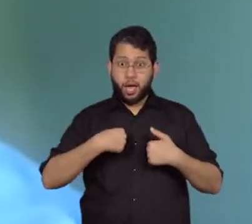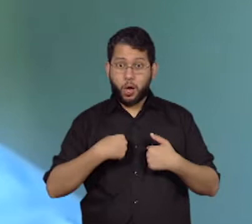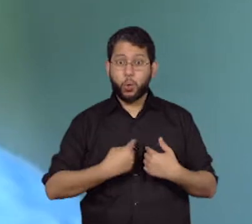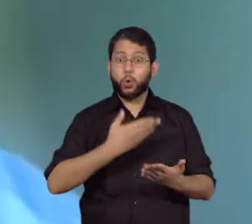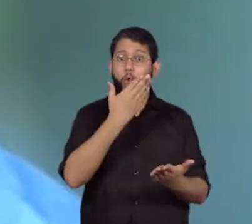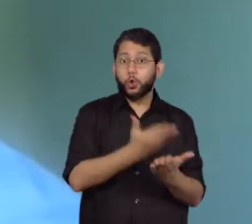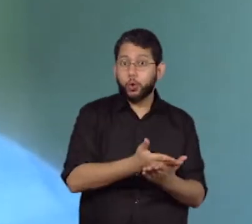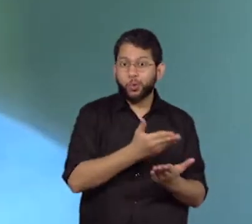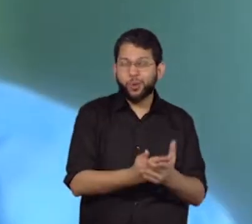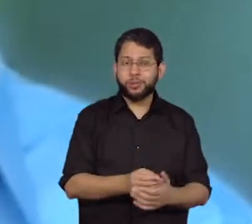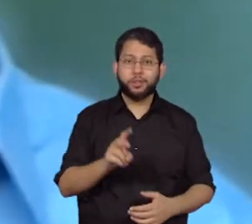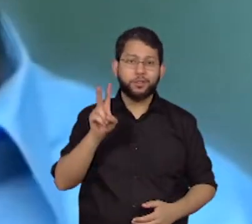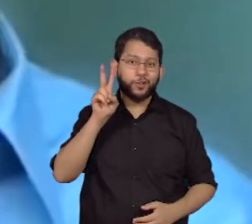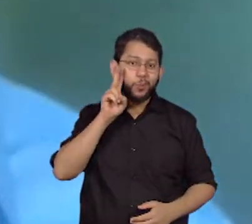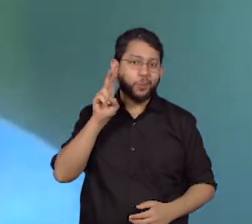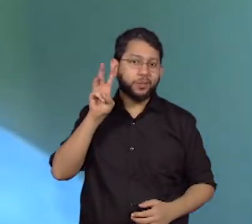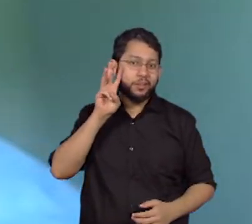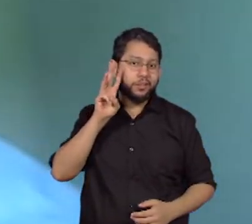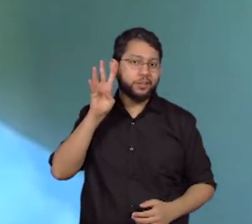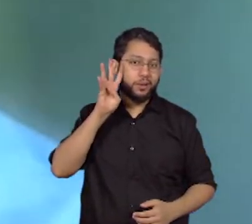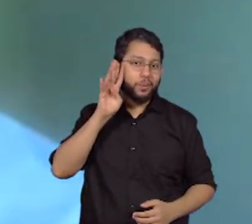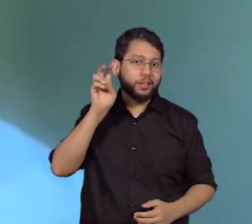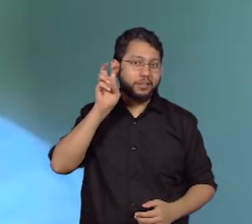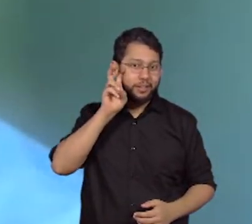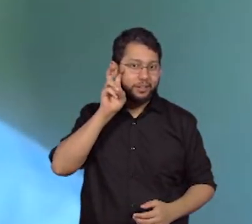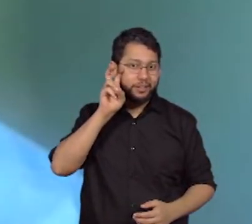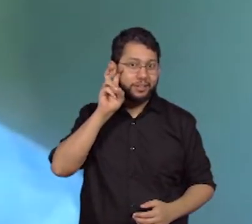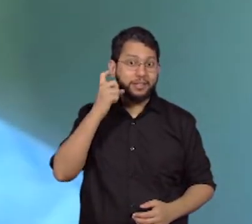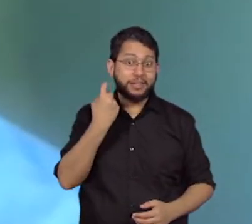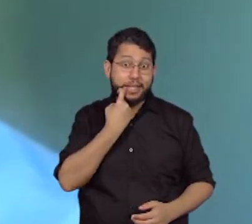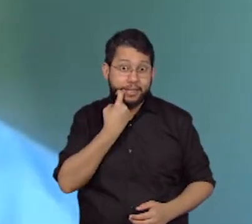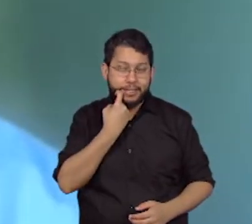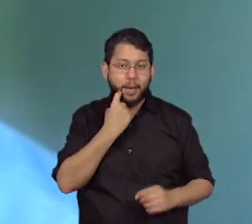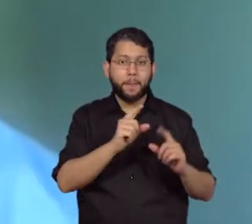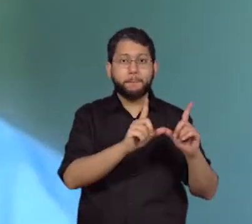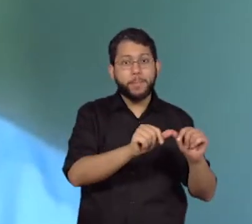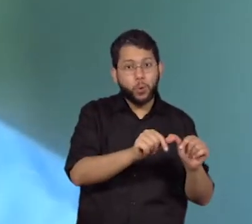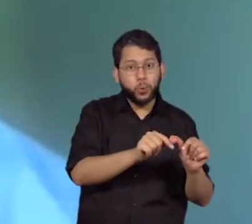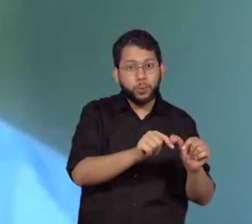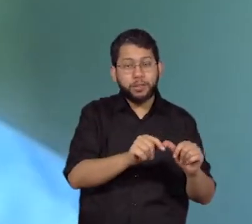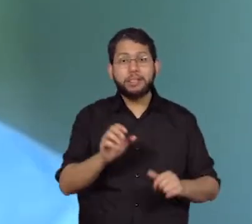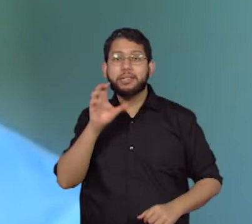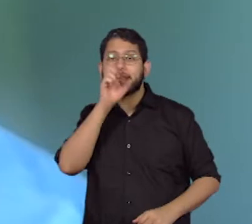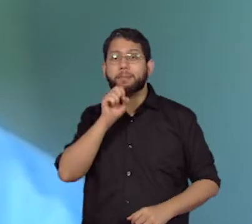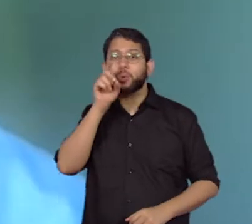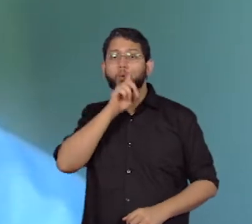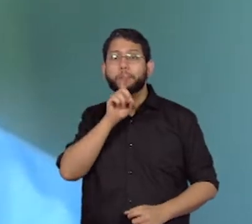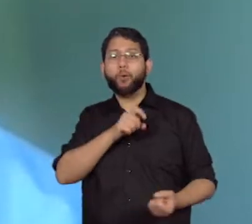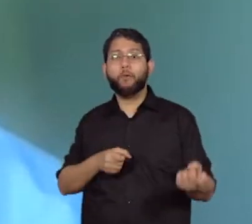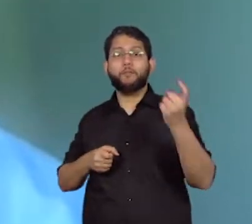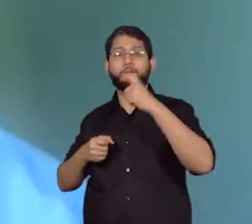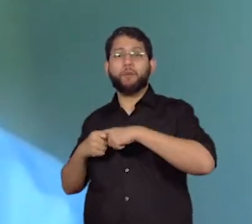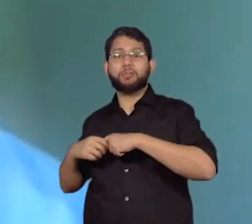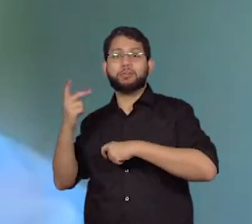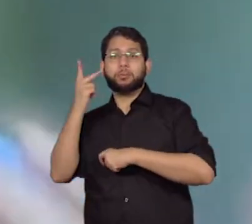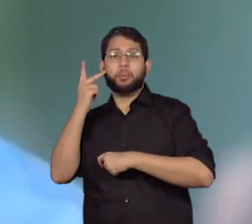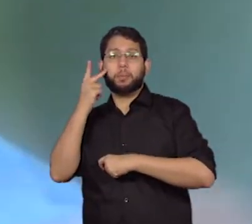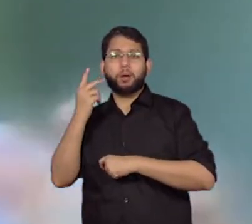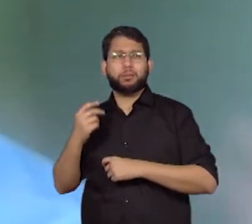cara, Bauru são 4h30 de ônibus, né? Não tinha de carro na época. Eu falei, é bastante, né?